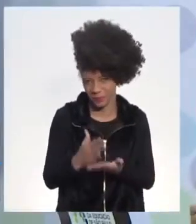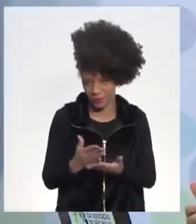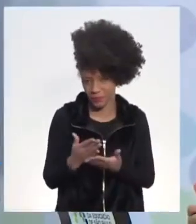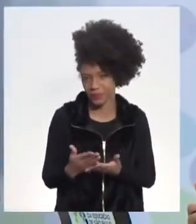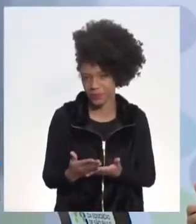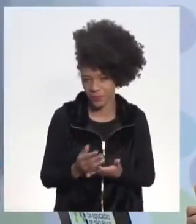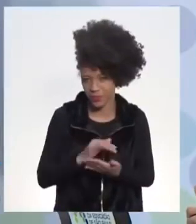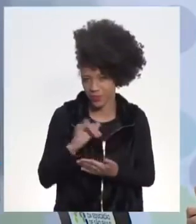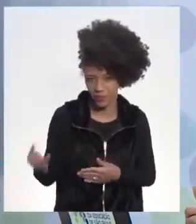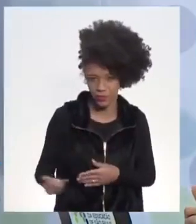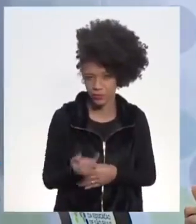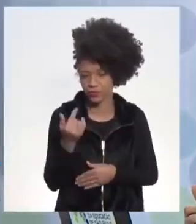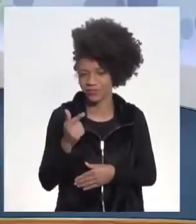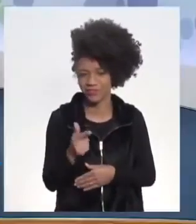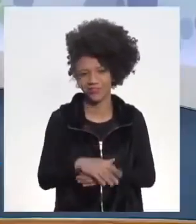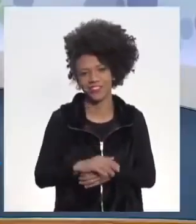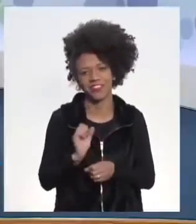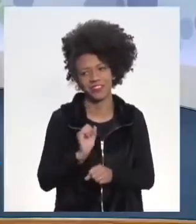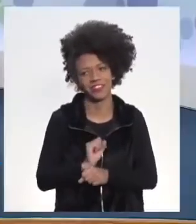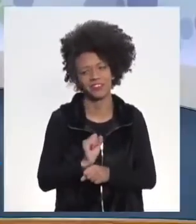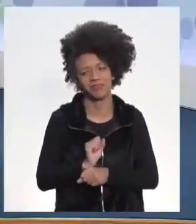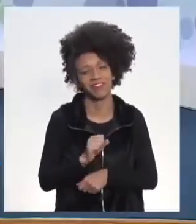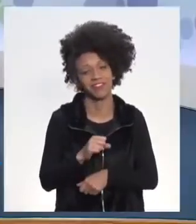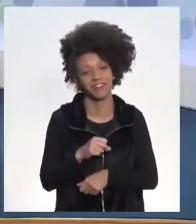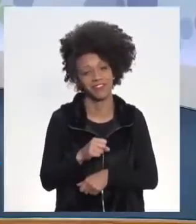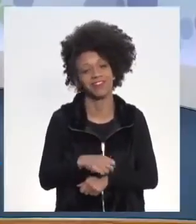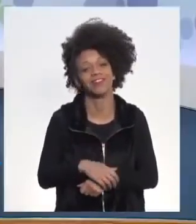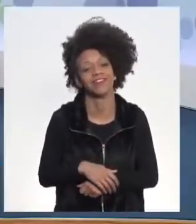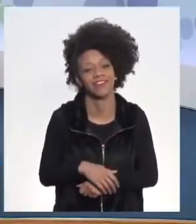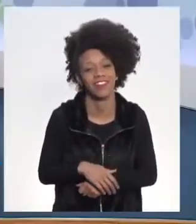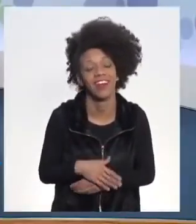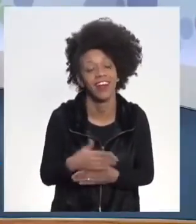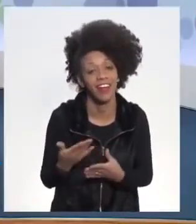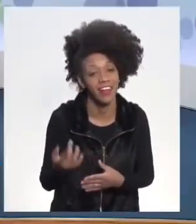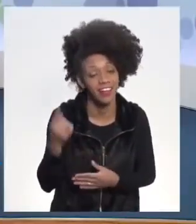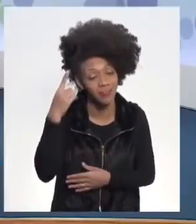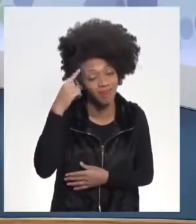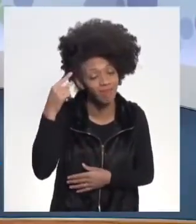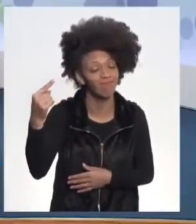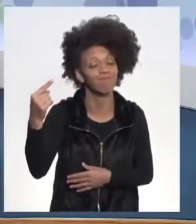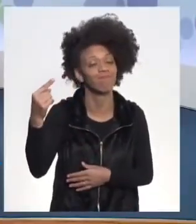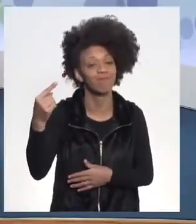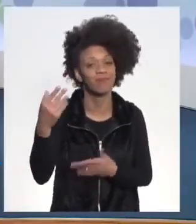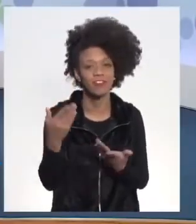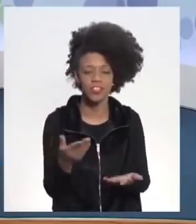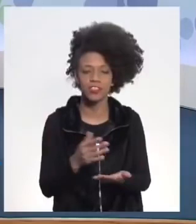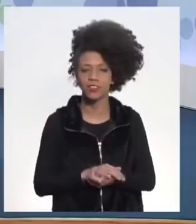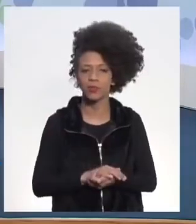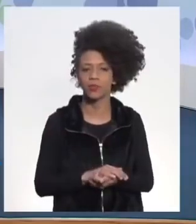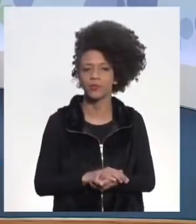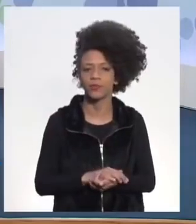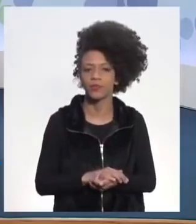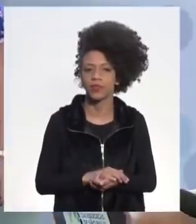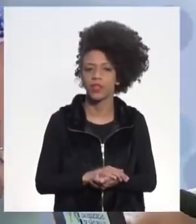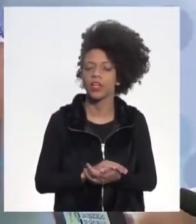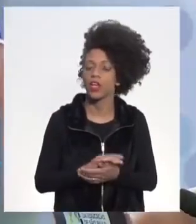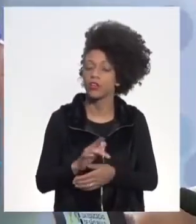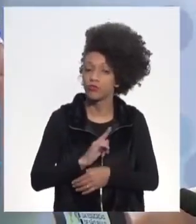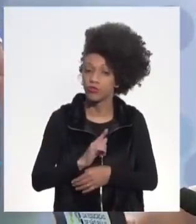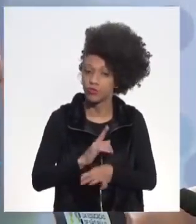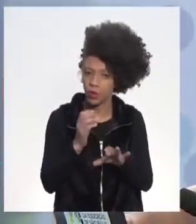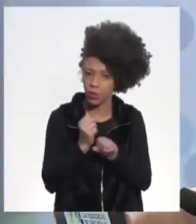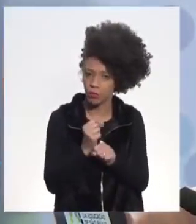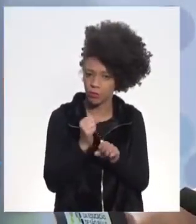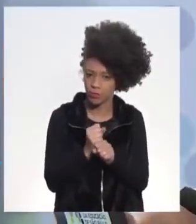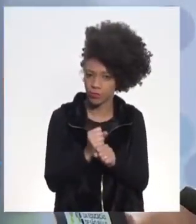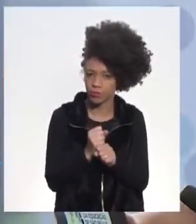isso, Jonas? Eu espero que sim. É essa a ideia. Então, a gente já tinha feito o cálculo,